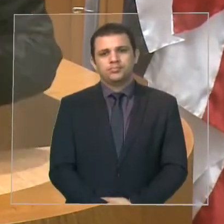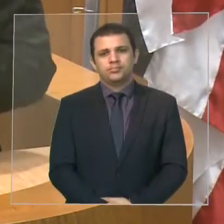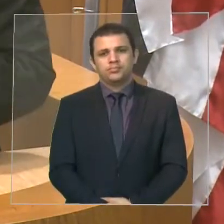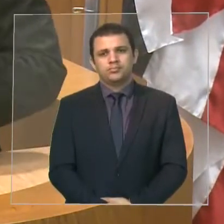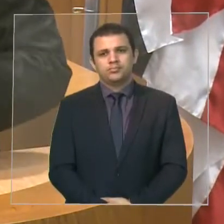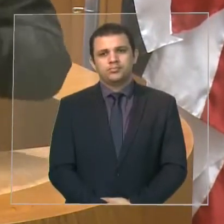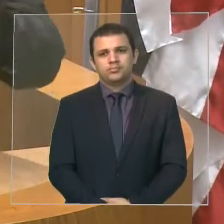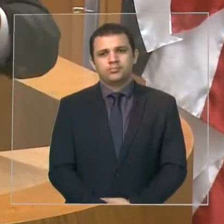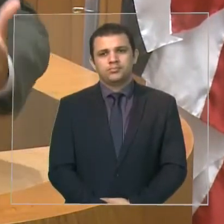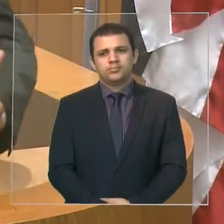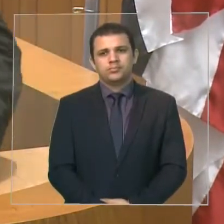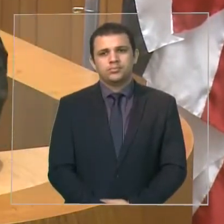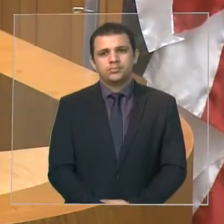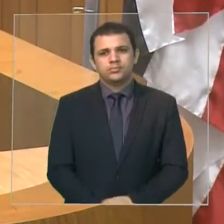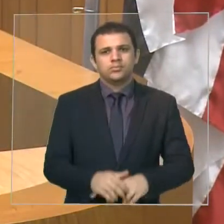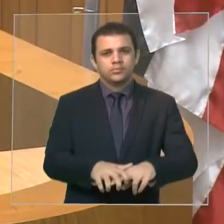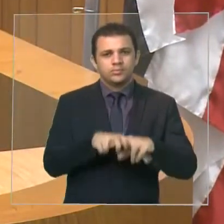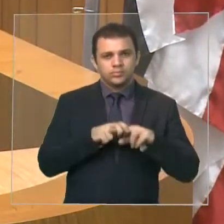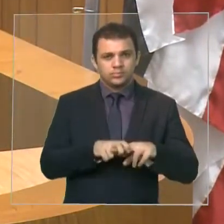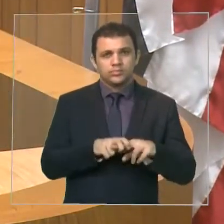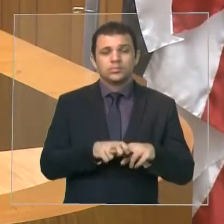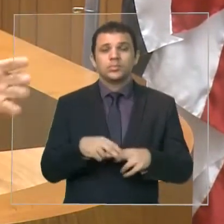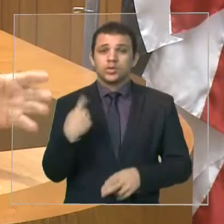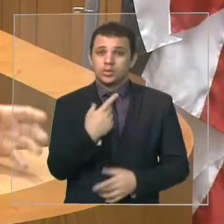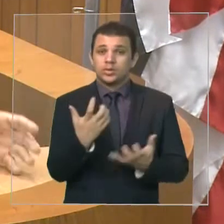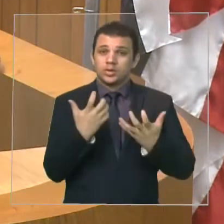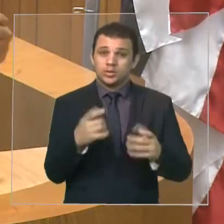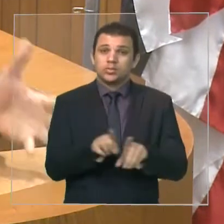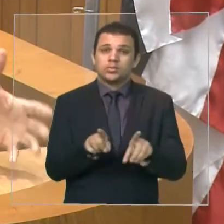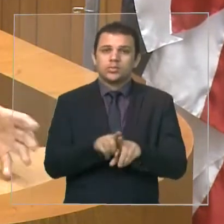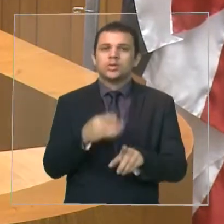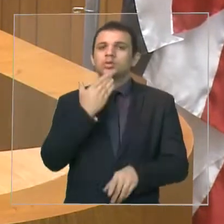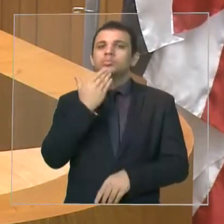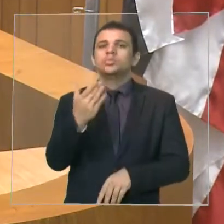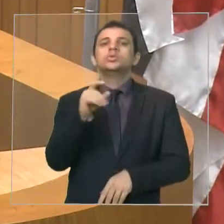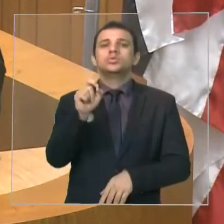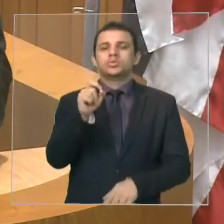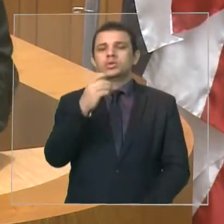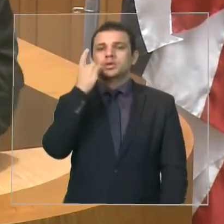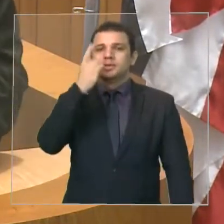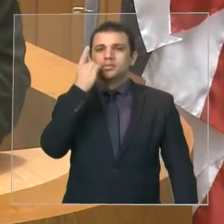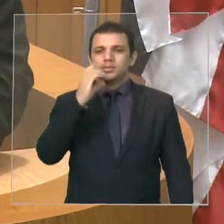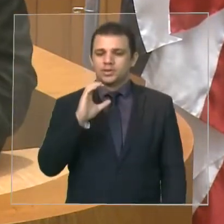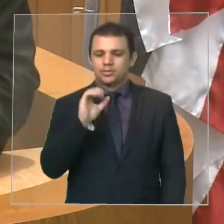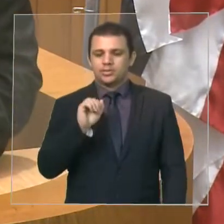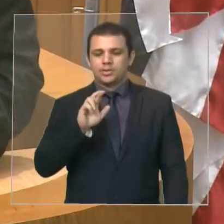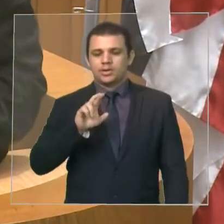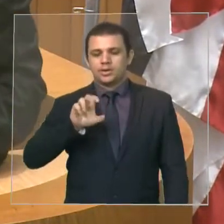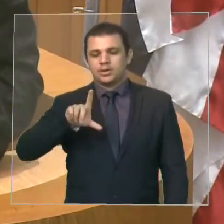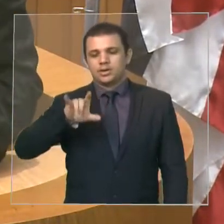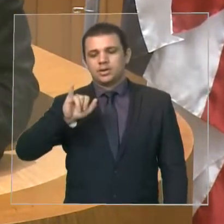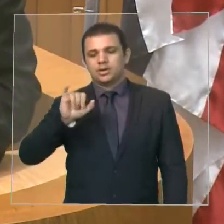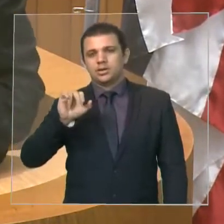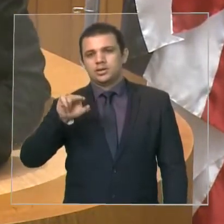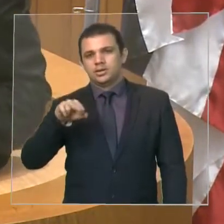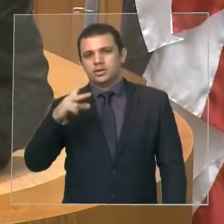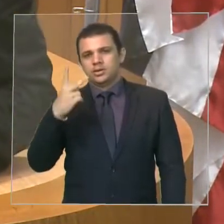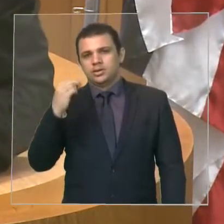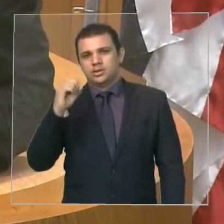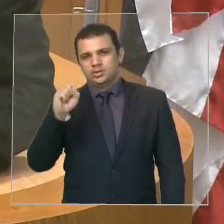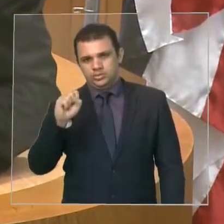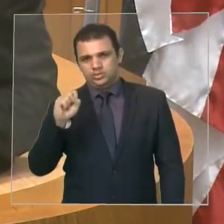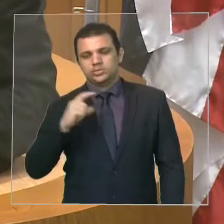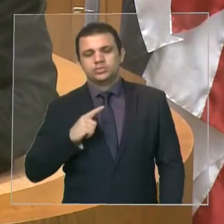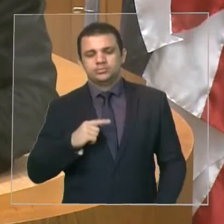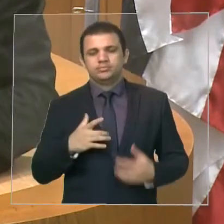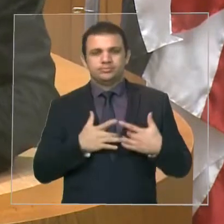Então, o que nós queremos, inclusive, quero pedir aqui que o deputado Carlinho está se colocando à disposição, para que a gente possa ajudar,